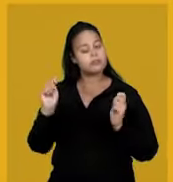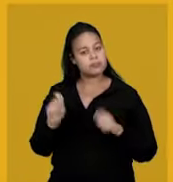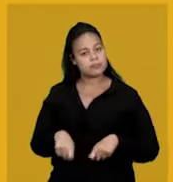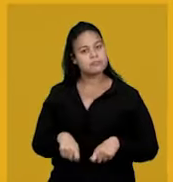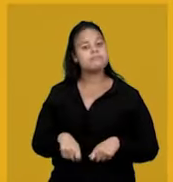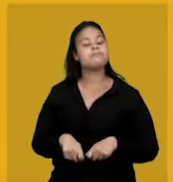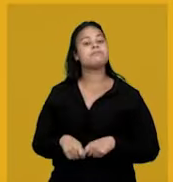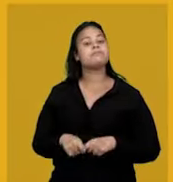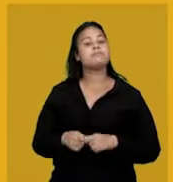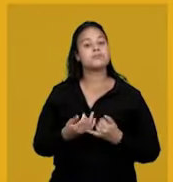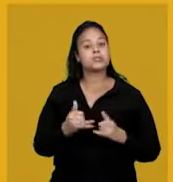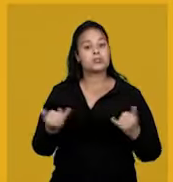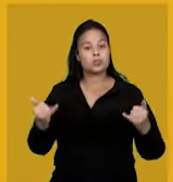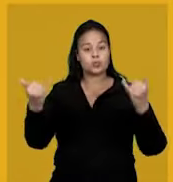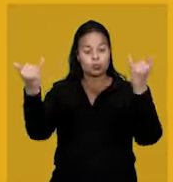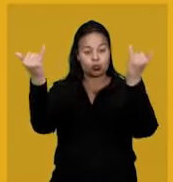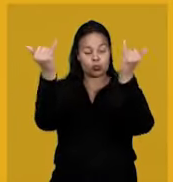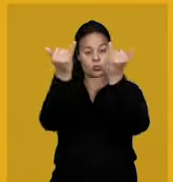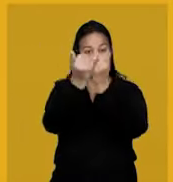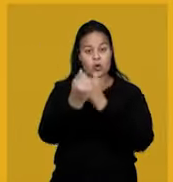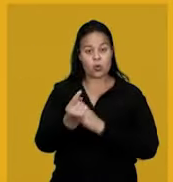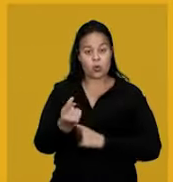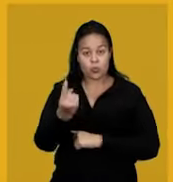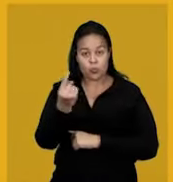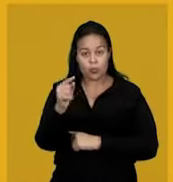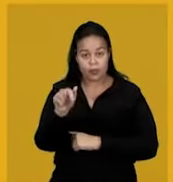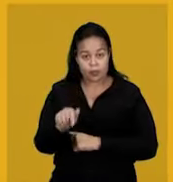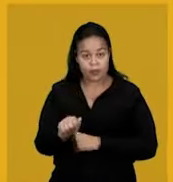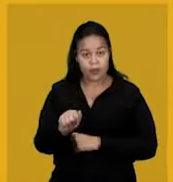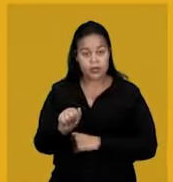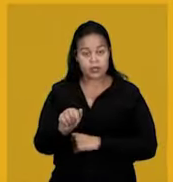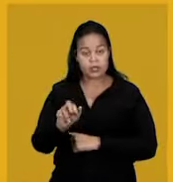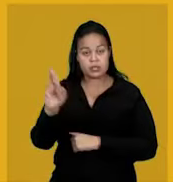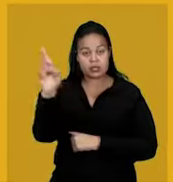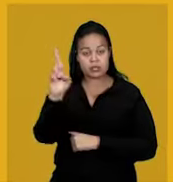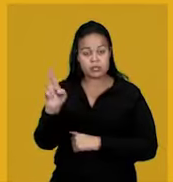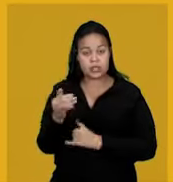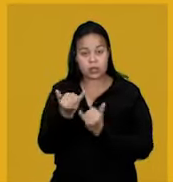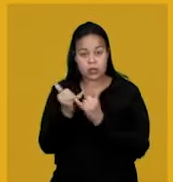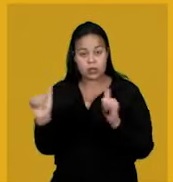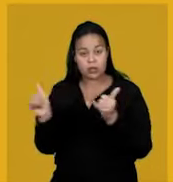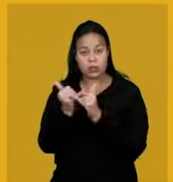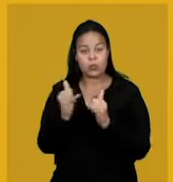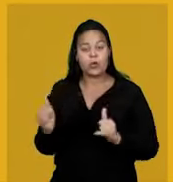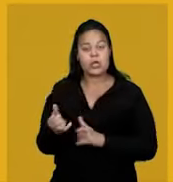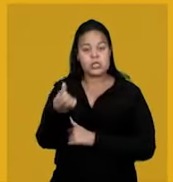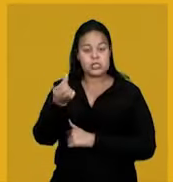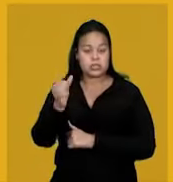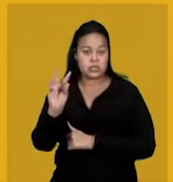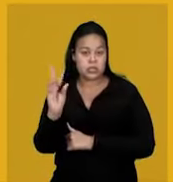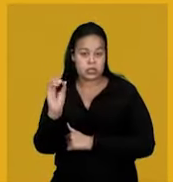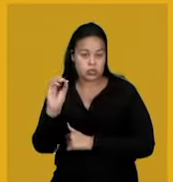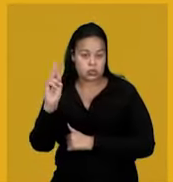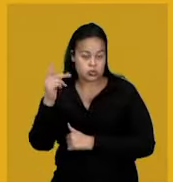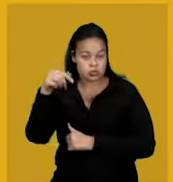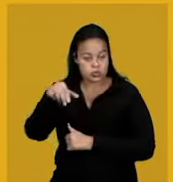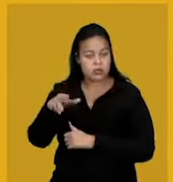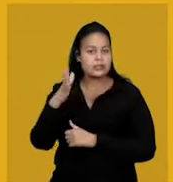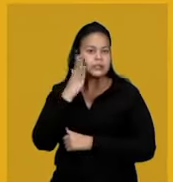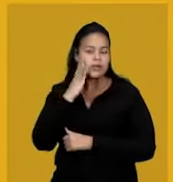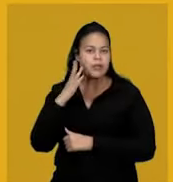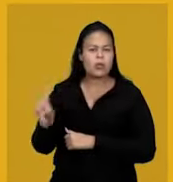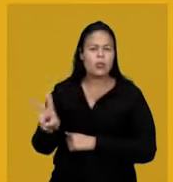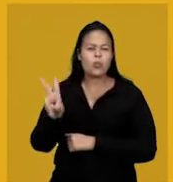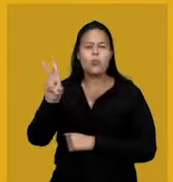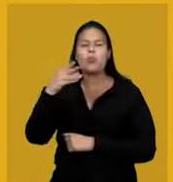a uma corrente de 1 ampere e a sua resistência elétrica é 6 ohms. Eu quero saber a potência